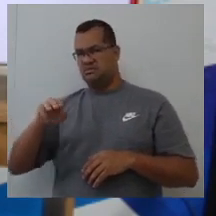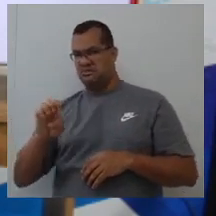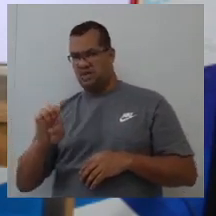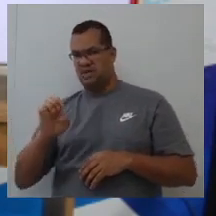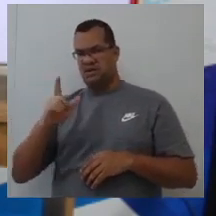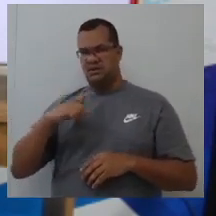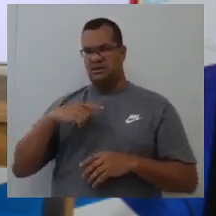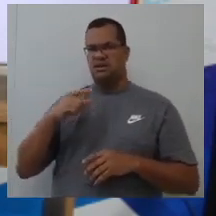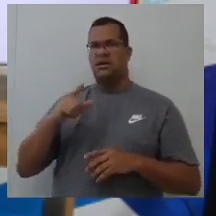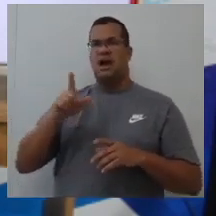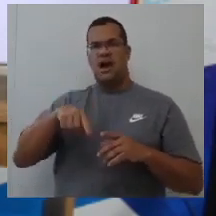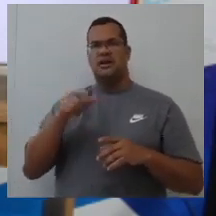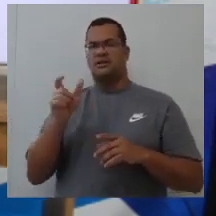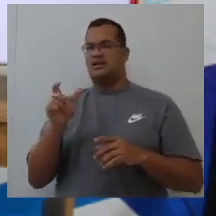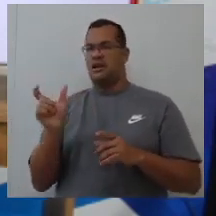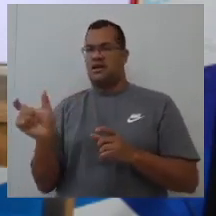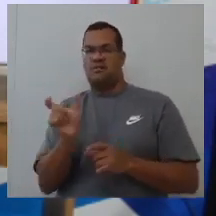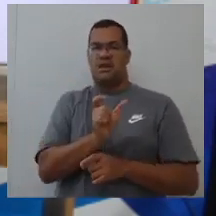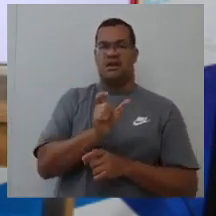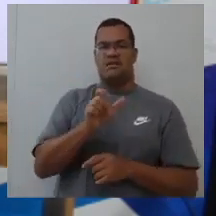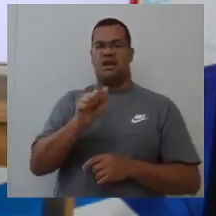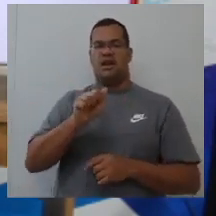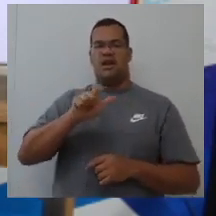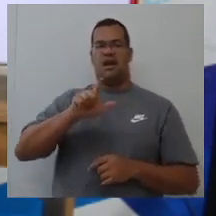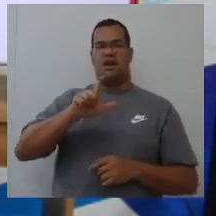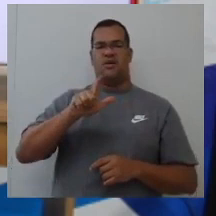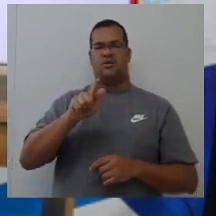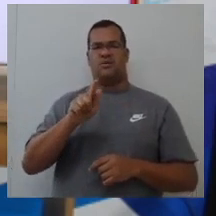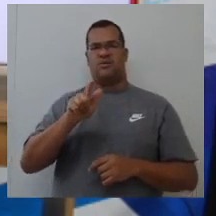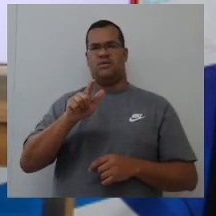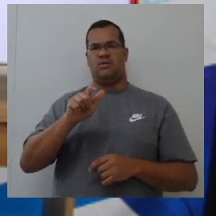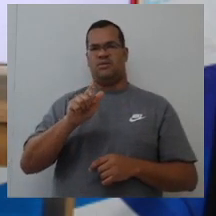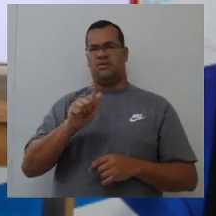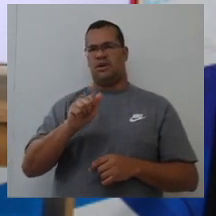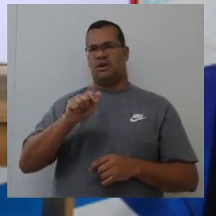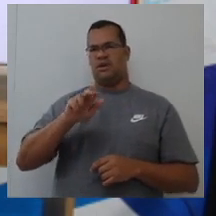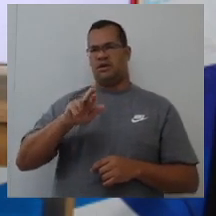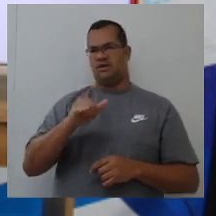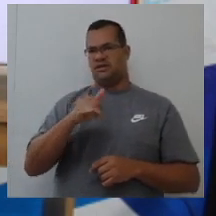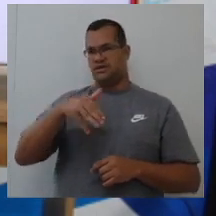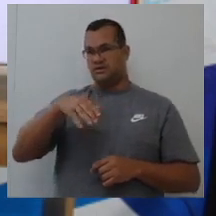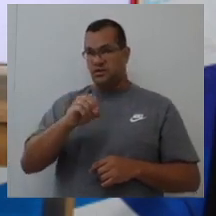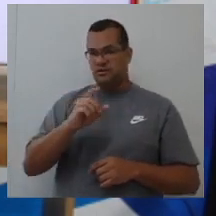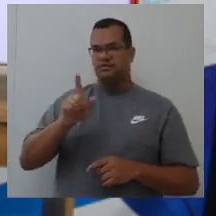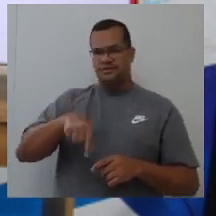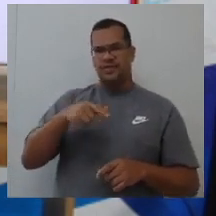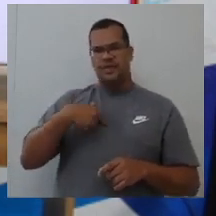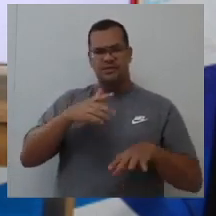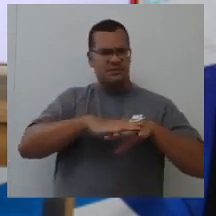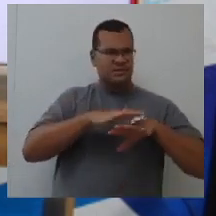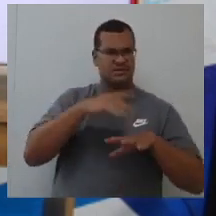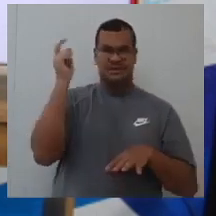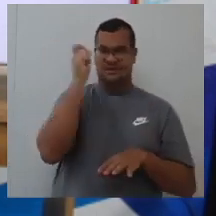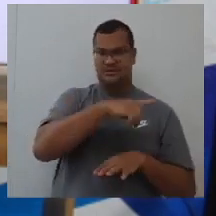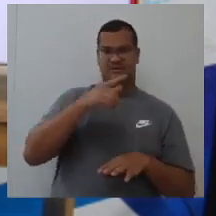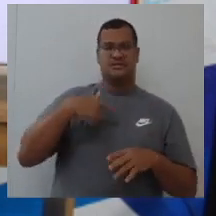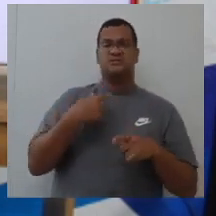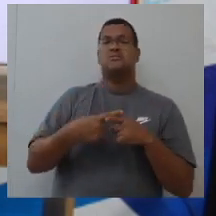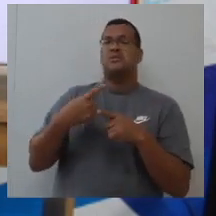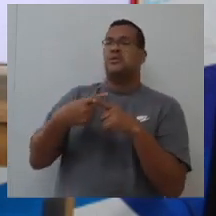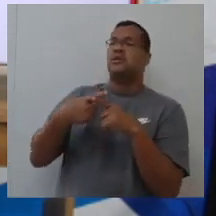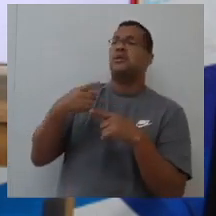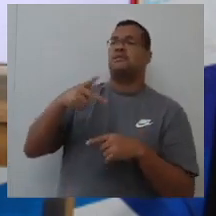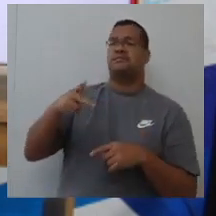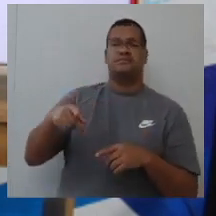ficou algarismo. Percebe a ideia? Alguém me perguntou assim, professor, por que matemática é tão difícil, né? Na